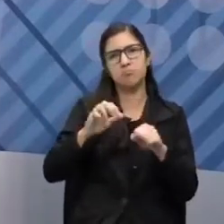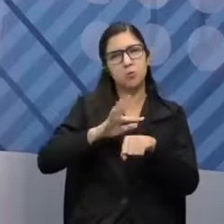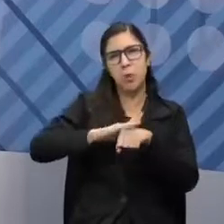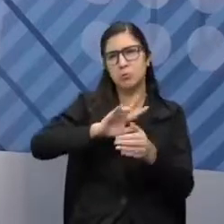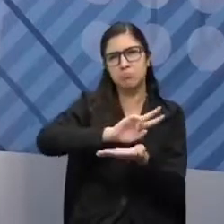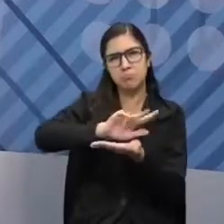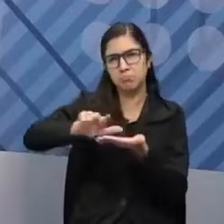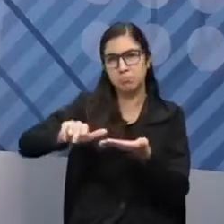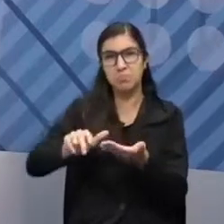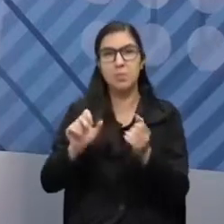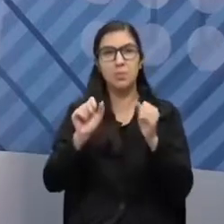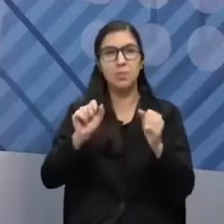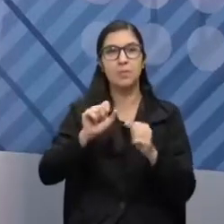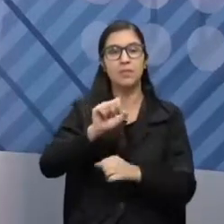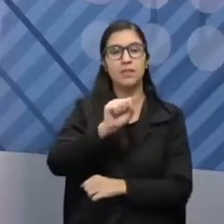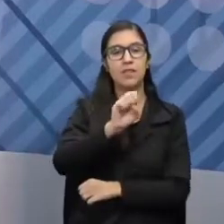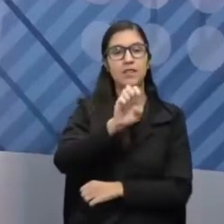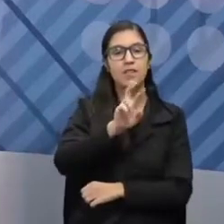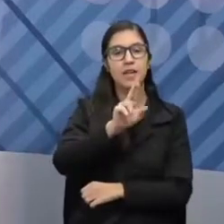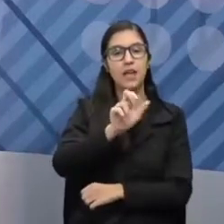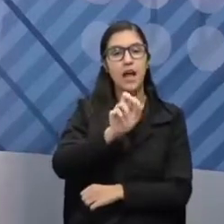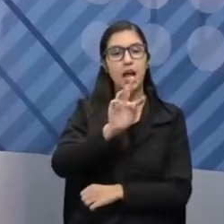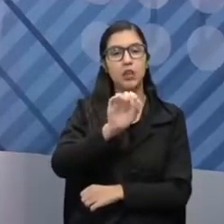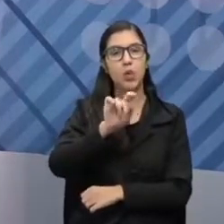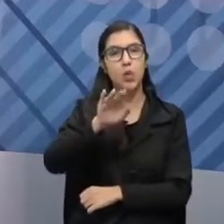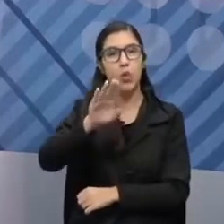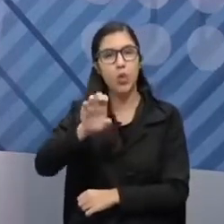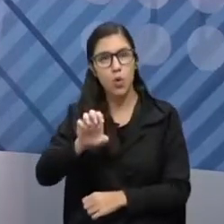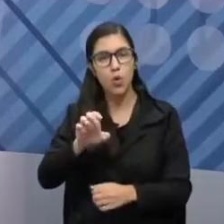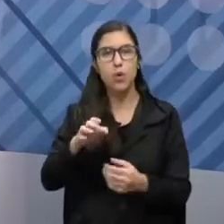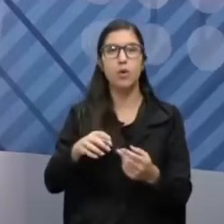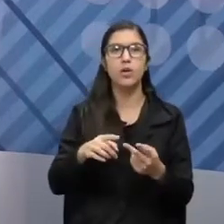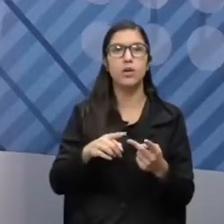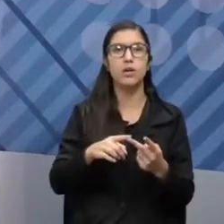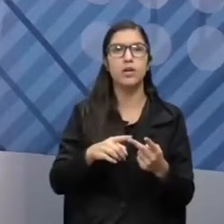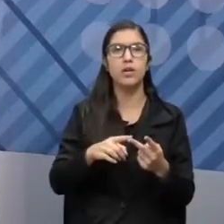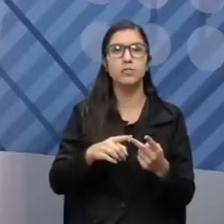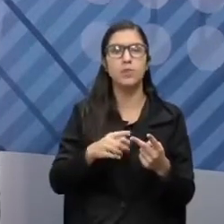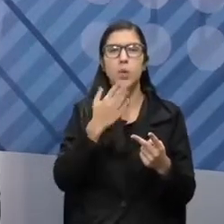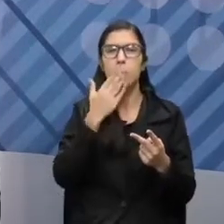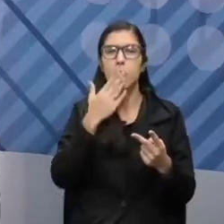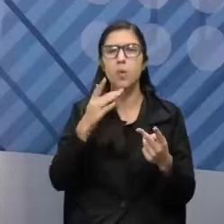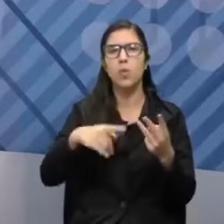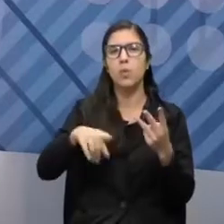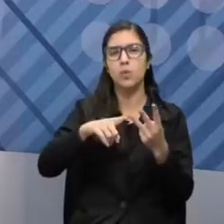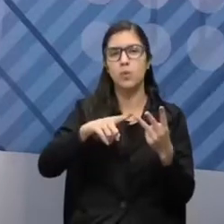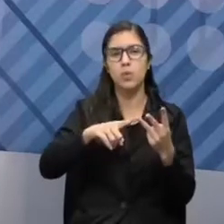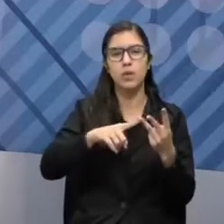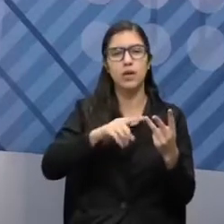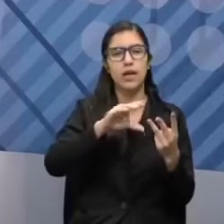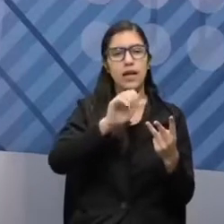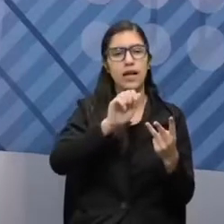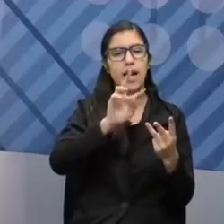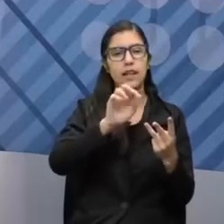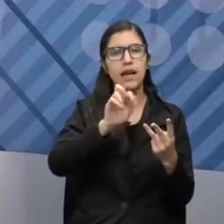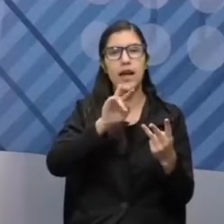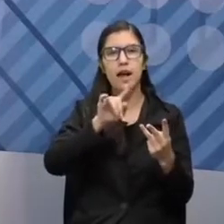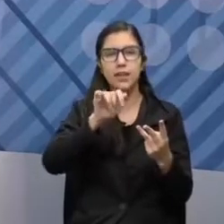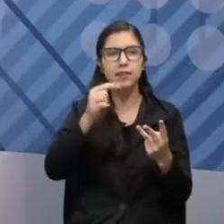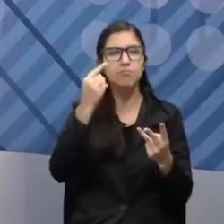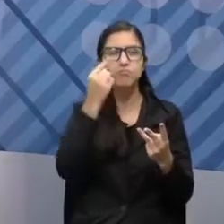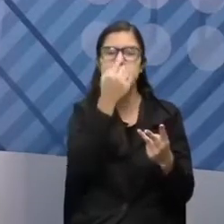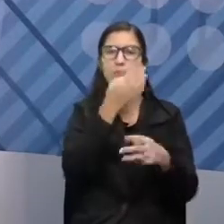visuais. Ceratocone, retinose pigmentar, catarata. Então, essa pessoa, ela